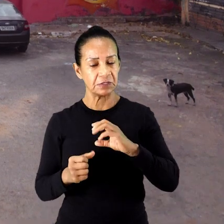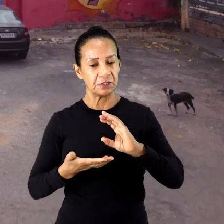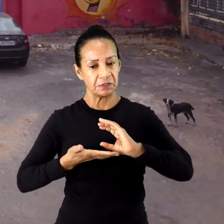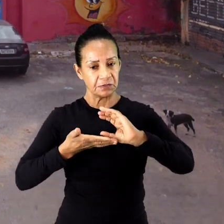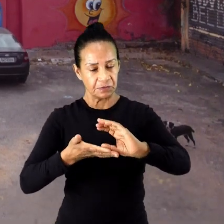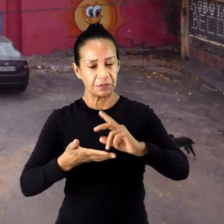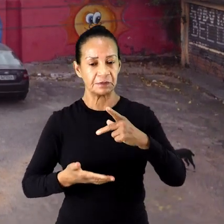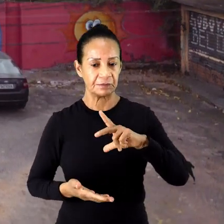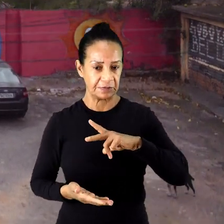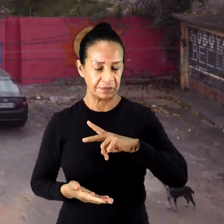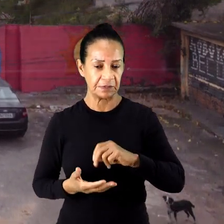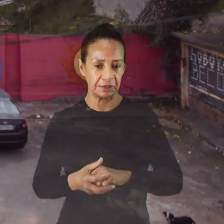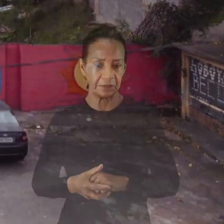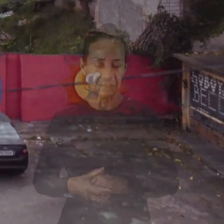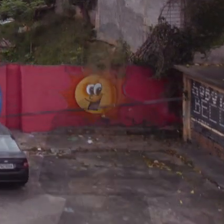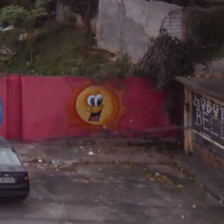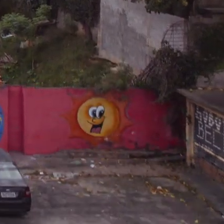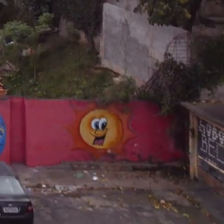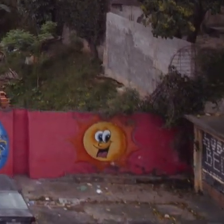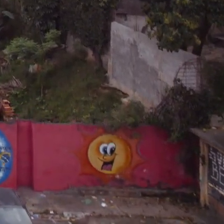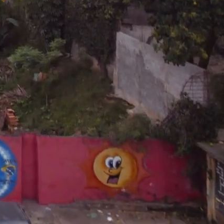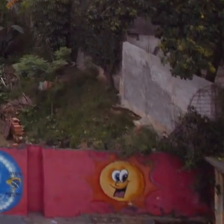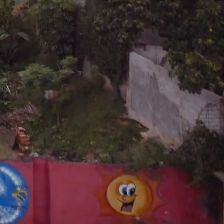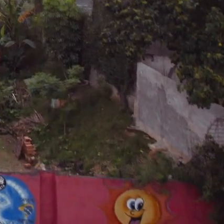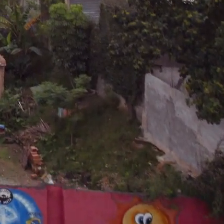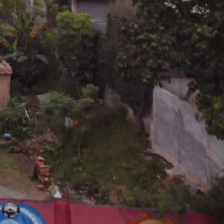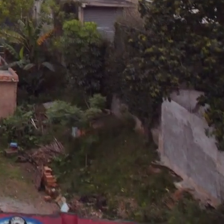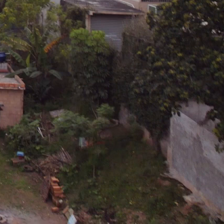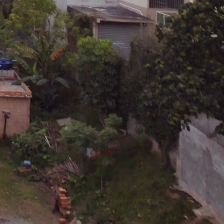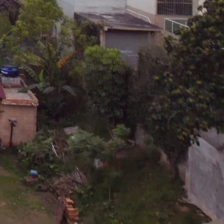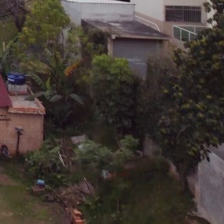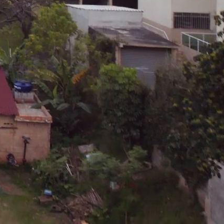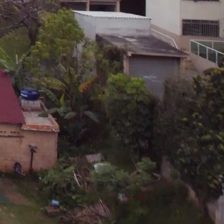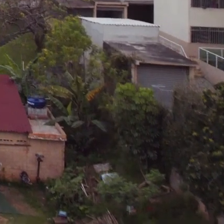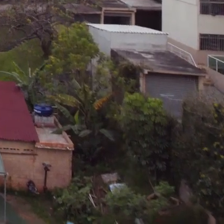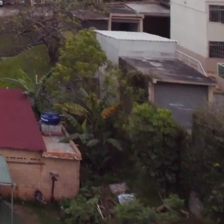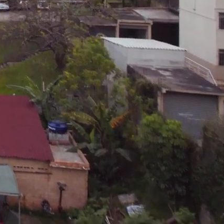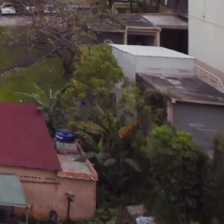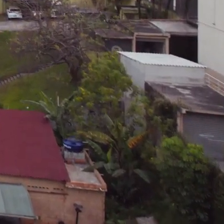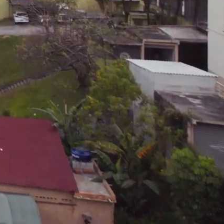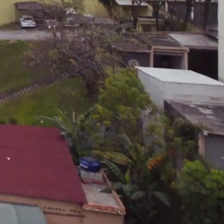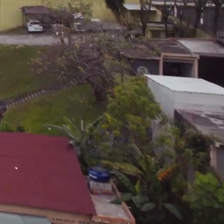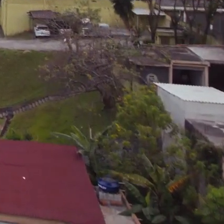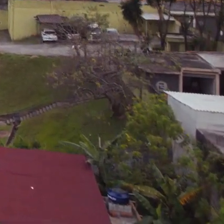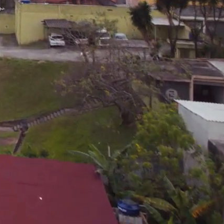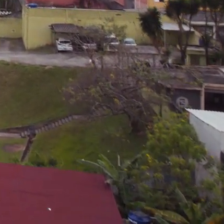né? Muro vermelho escrito Cordão Folclórico Itaquera. Diversas casas e prédios